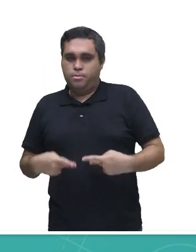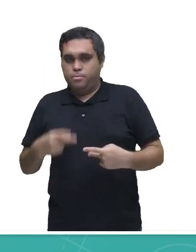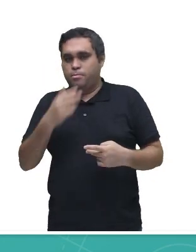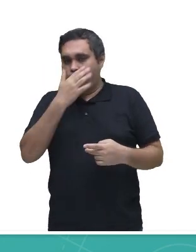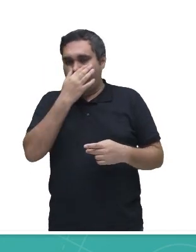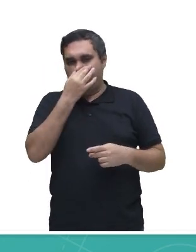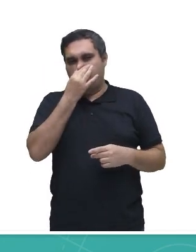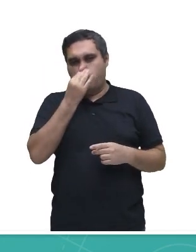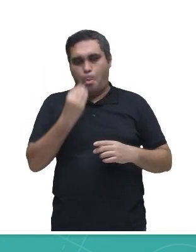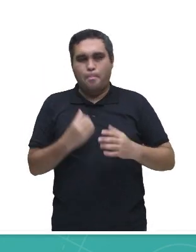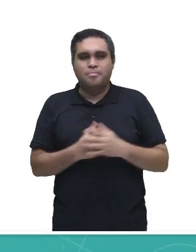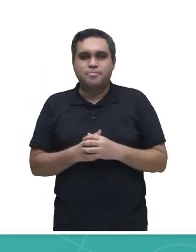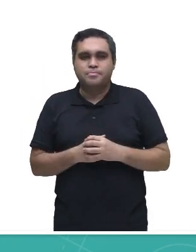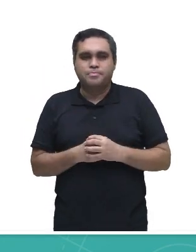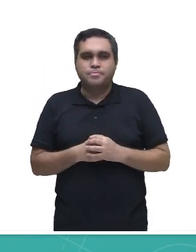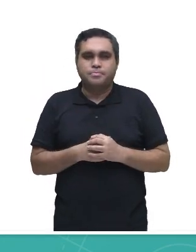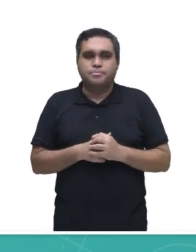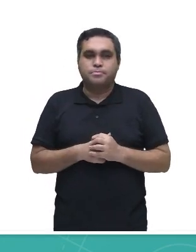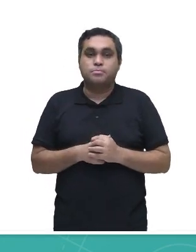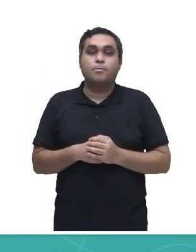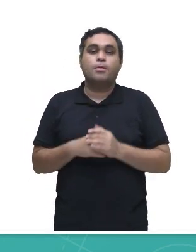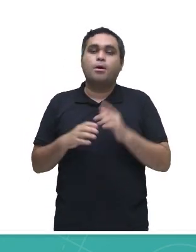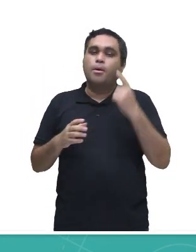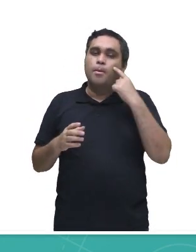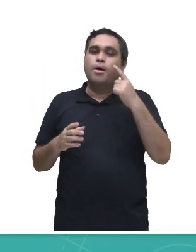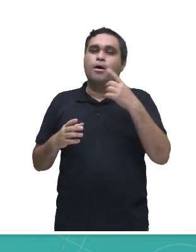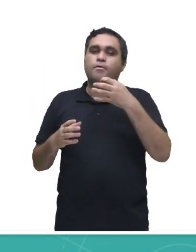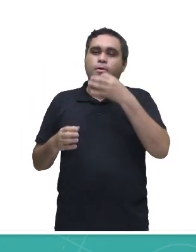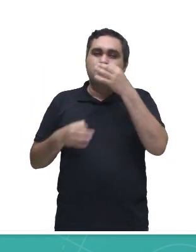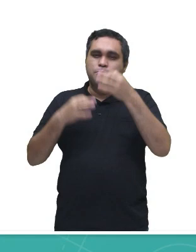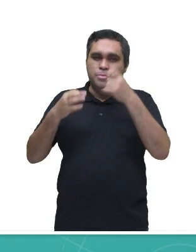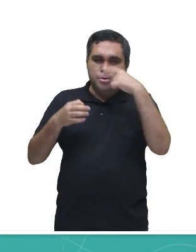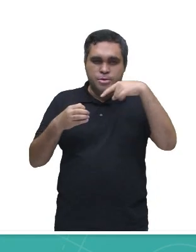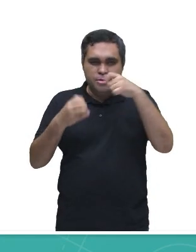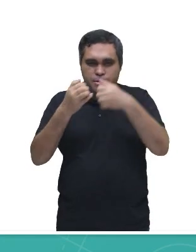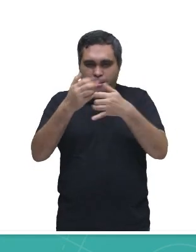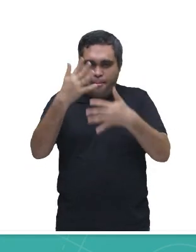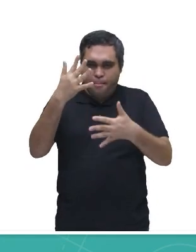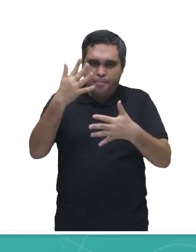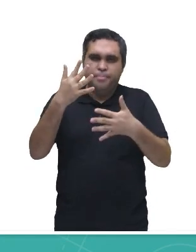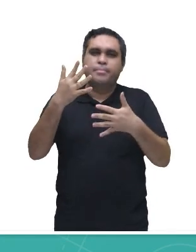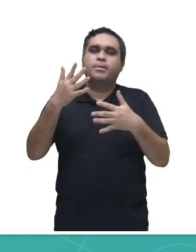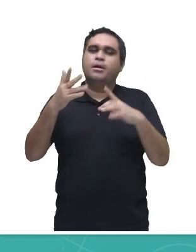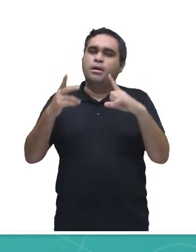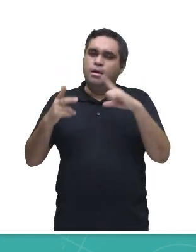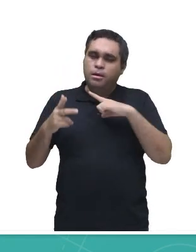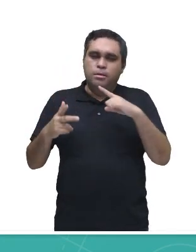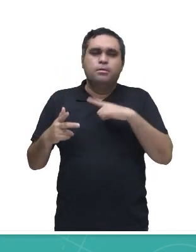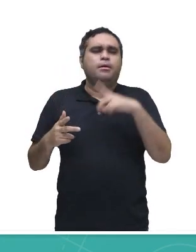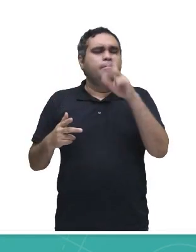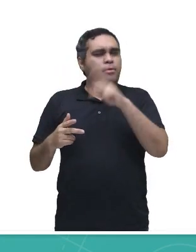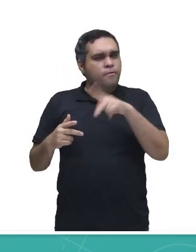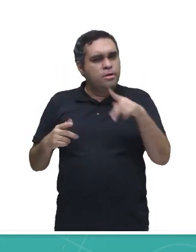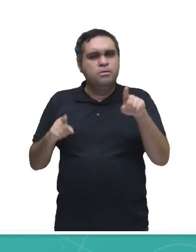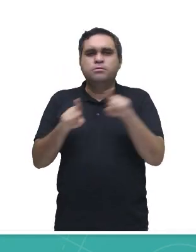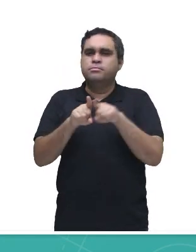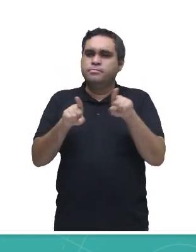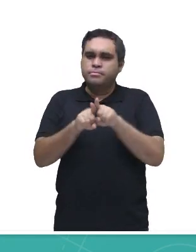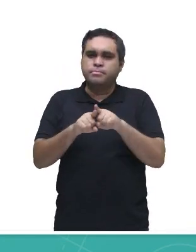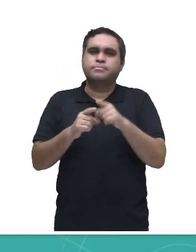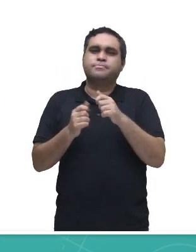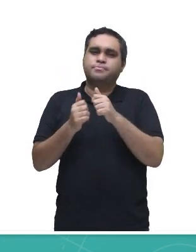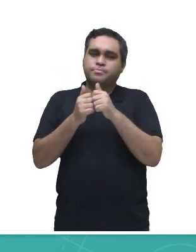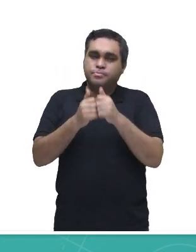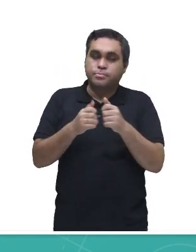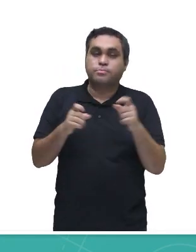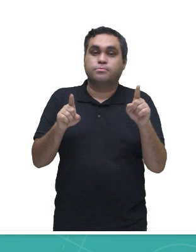Vamos dar uma olhada nos comentários dessas questões, porque a gente tem aí colegas professores acompanhando